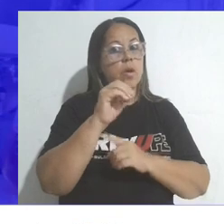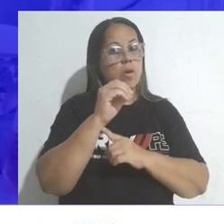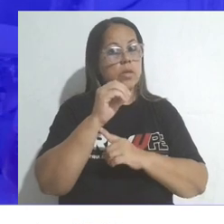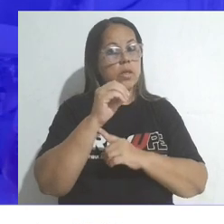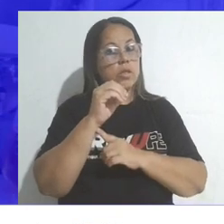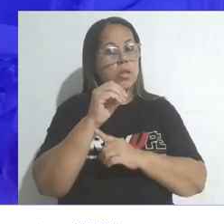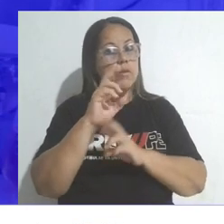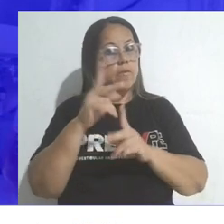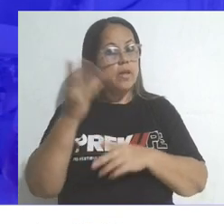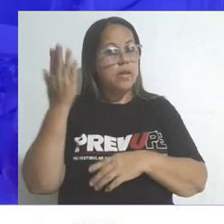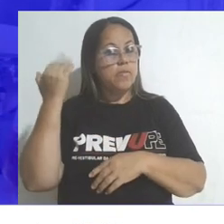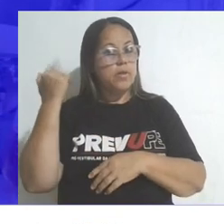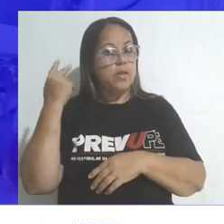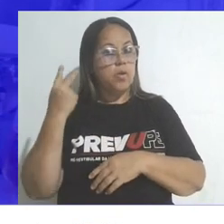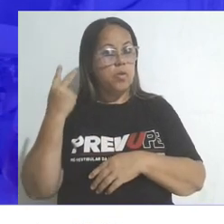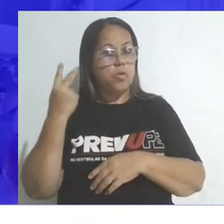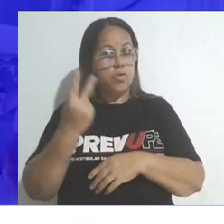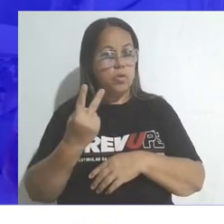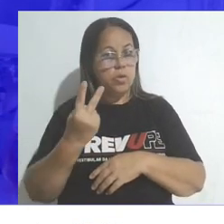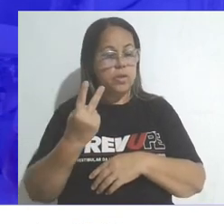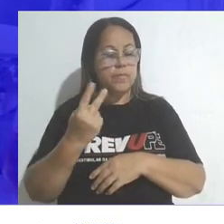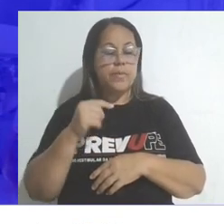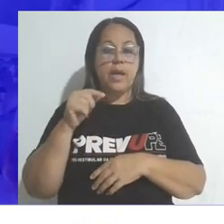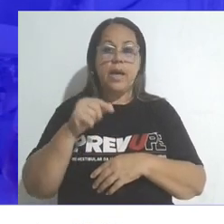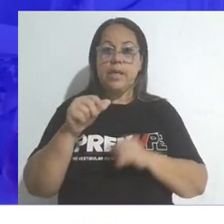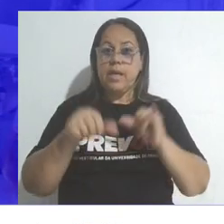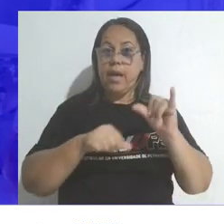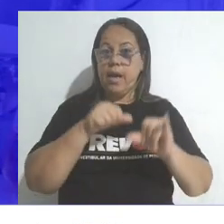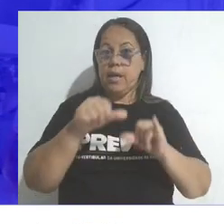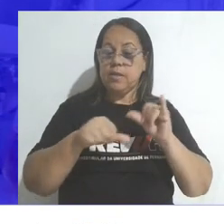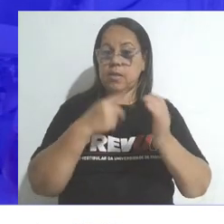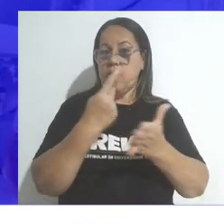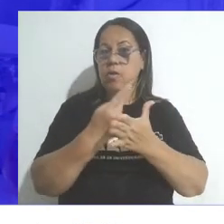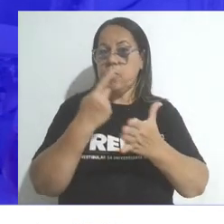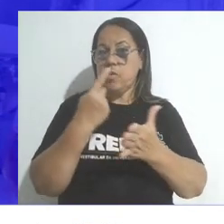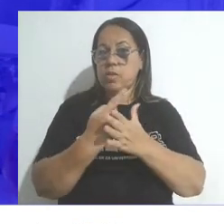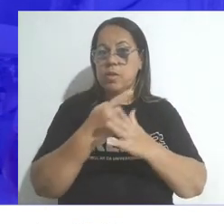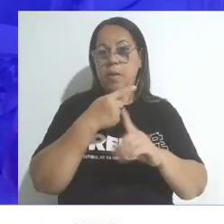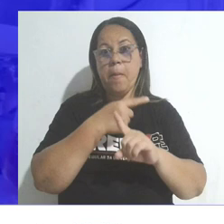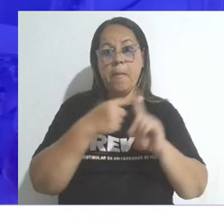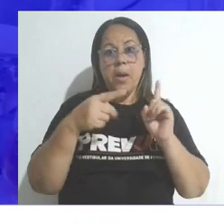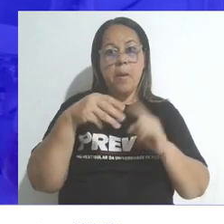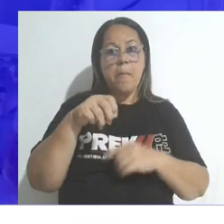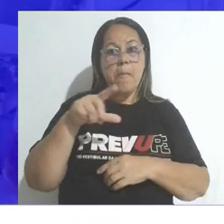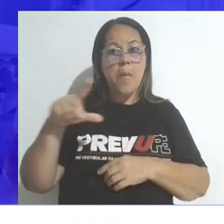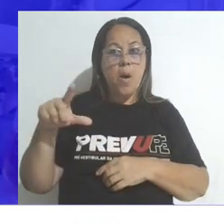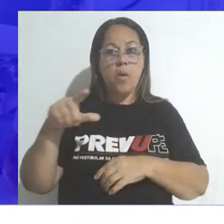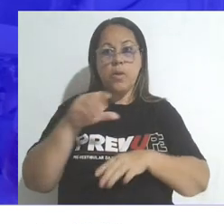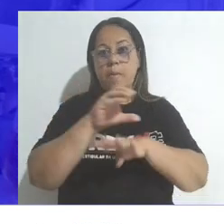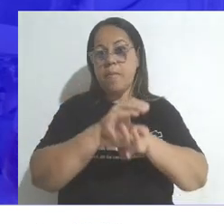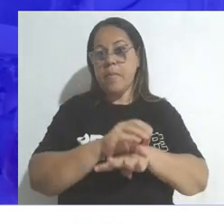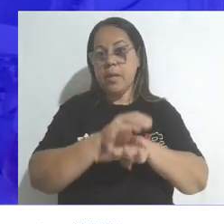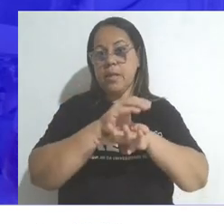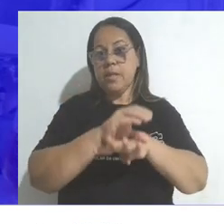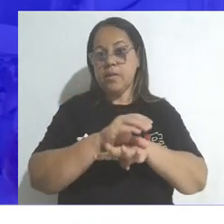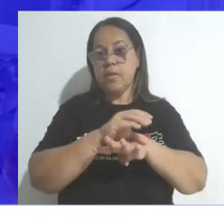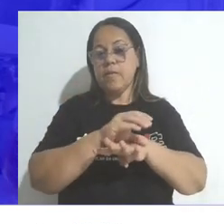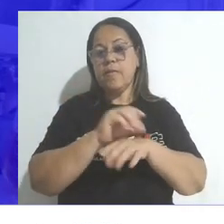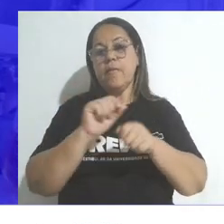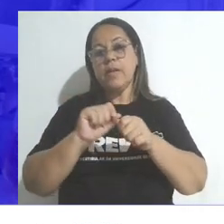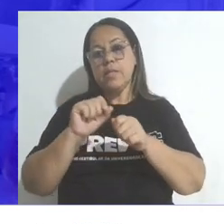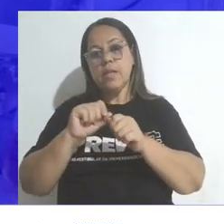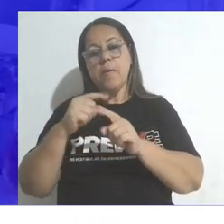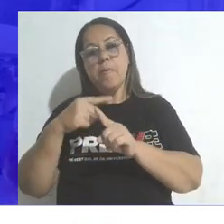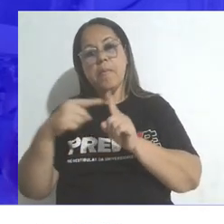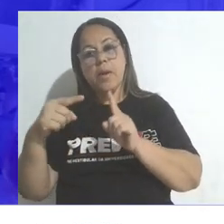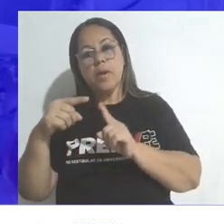caso anterior. Nesse caso, a reação aconteceria com meio mol de metano, formando meio mol de